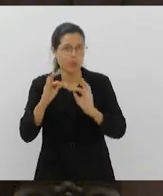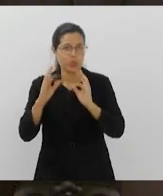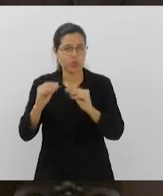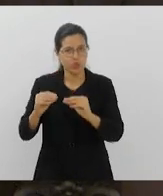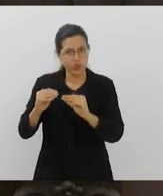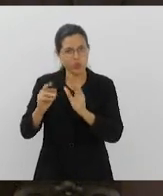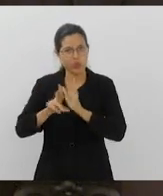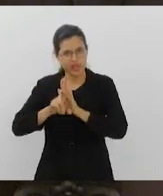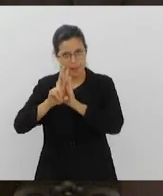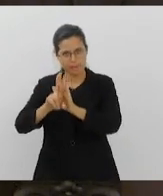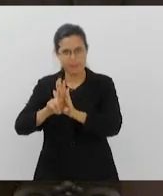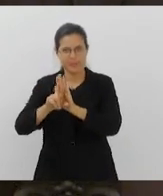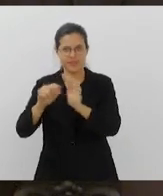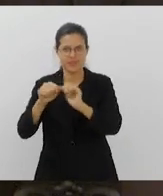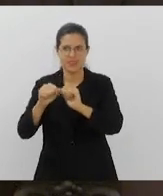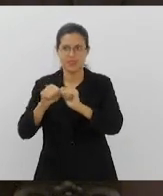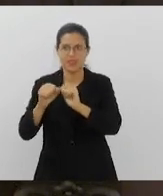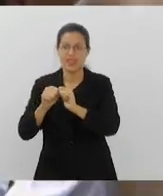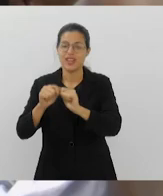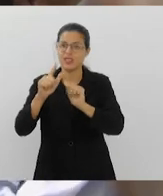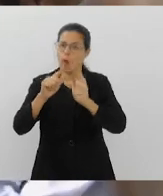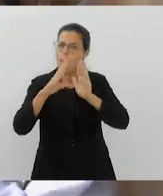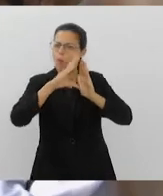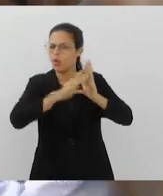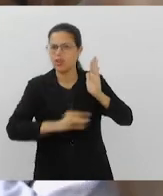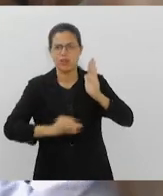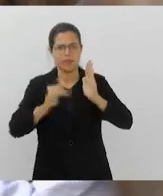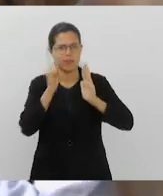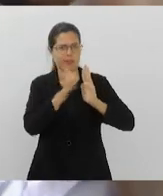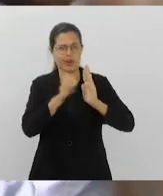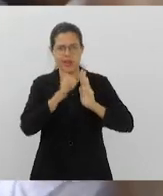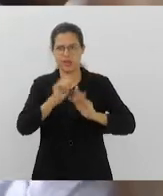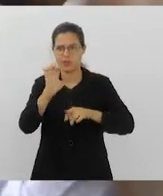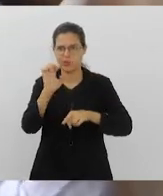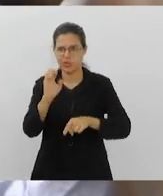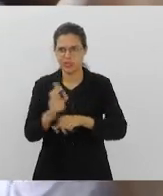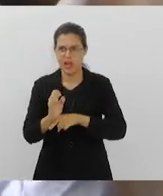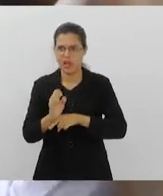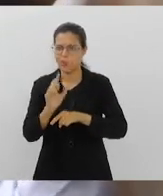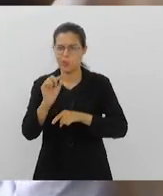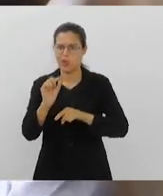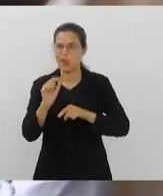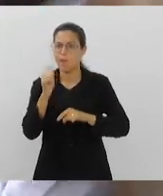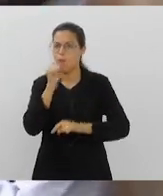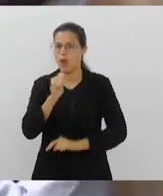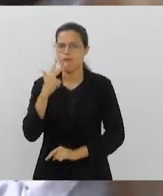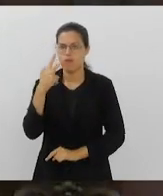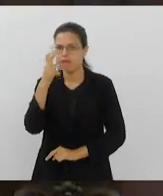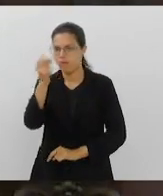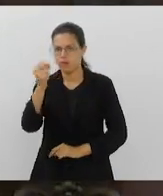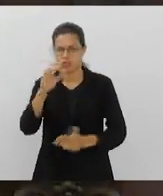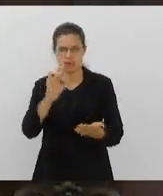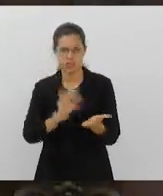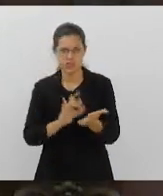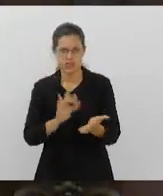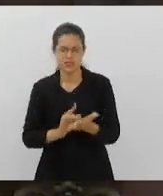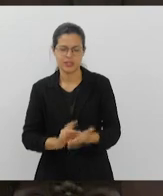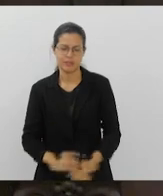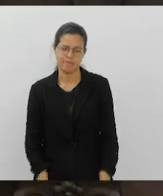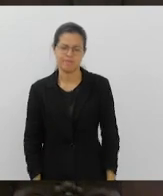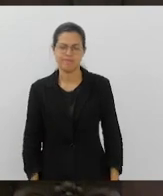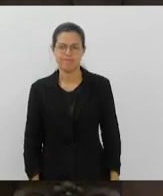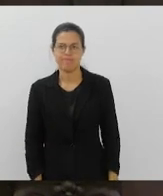representa, e que seja um exemplo para as mulheres desse Estado do que é uma mulher de força de verdade. Uma honra ter a senhora conosco hoje.